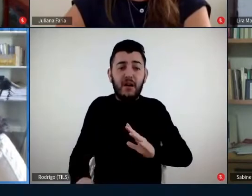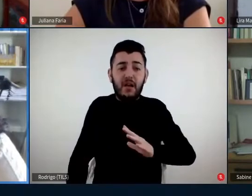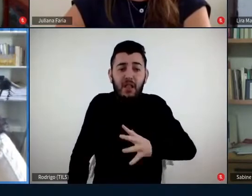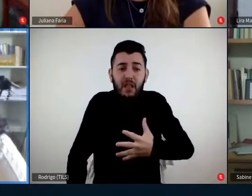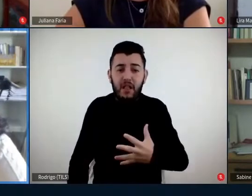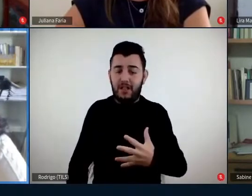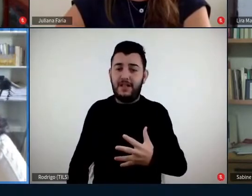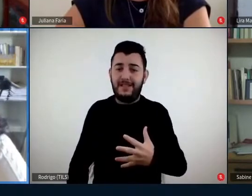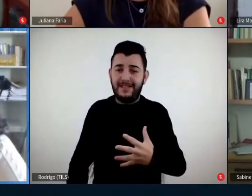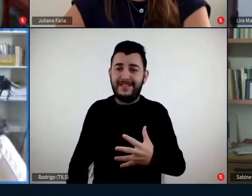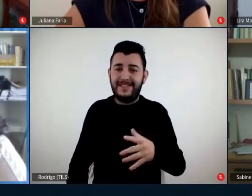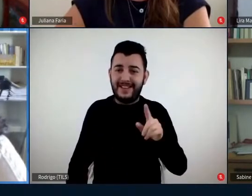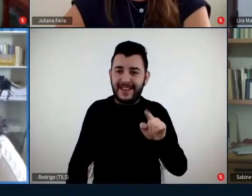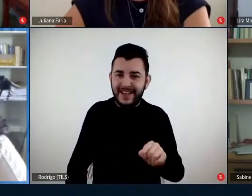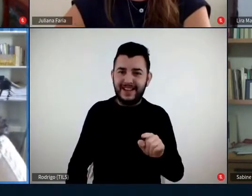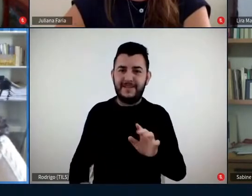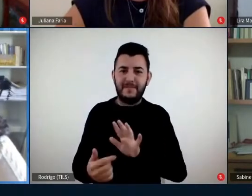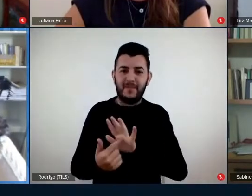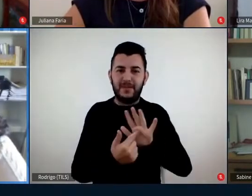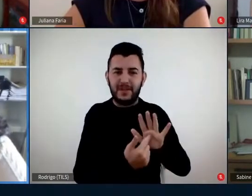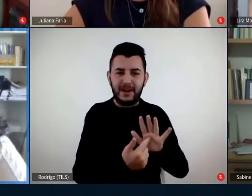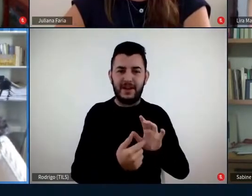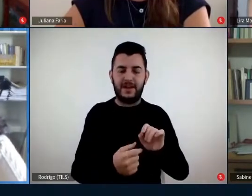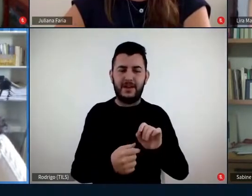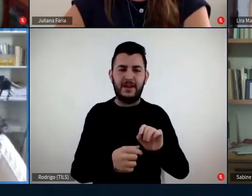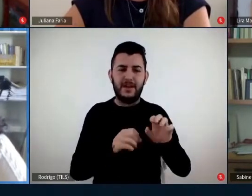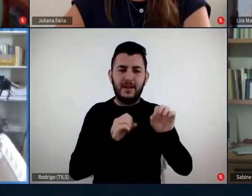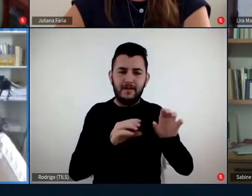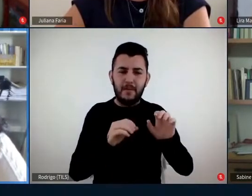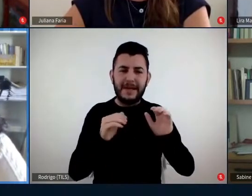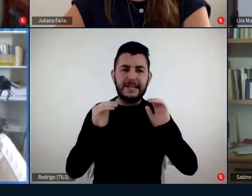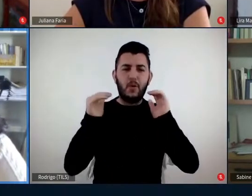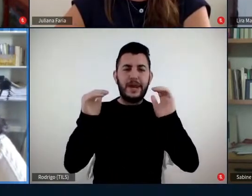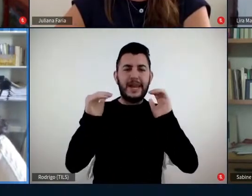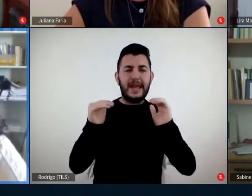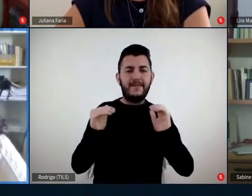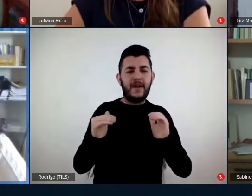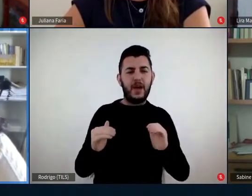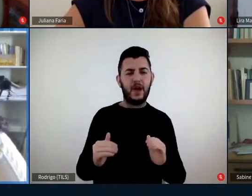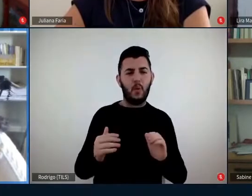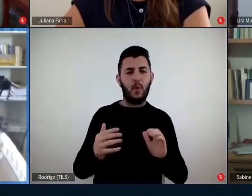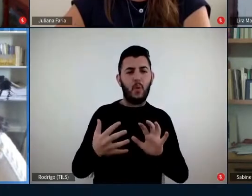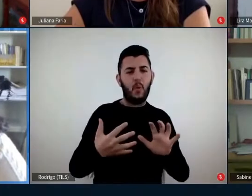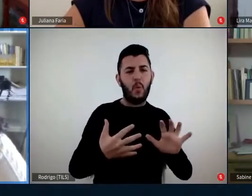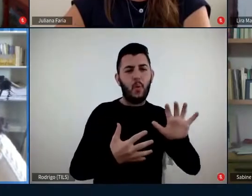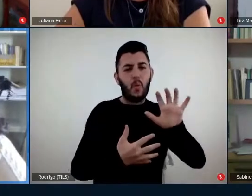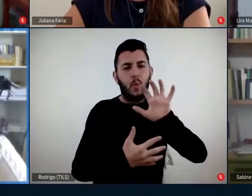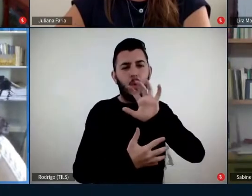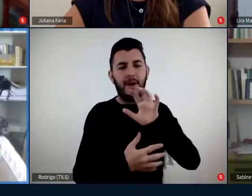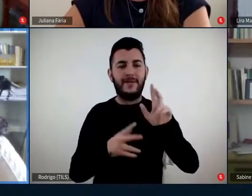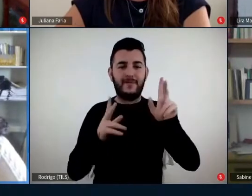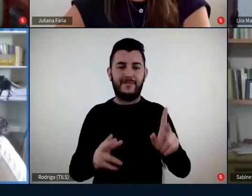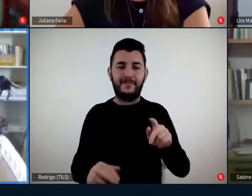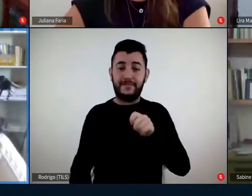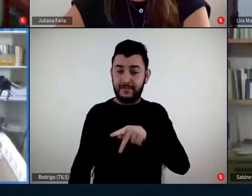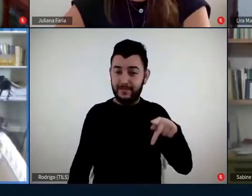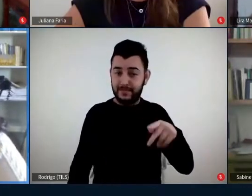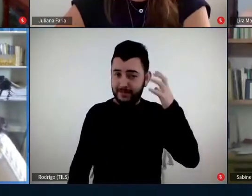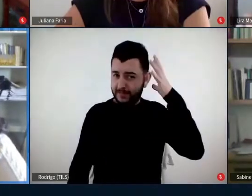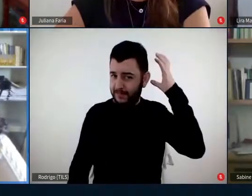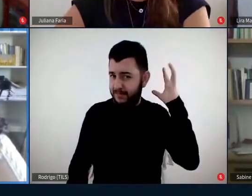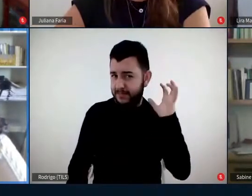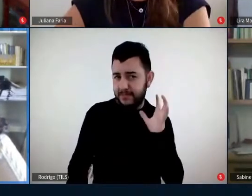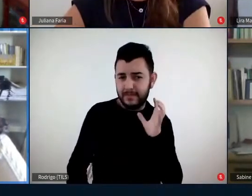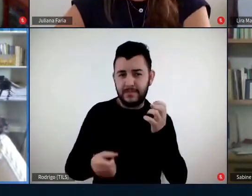colocar uns níveis de formação, ou como a mesma Sabine diz, de repente, com um olhar da sociolinguística